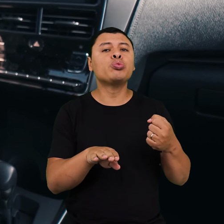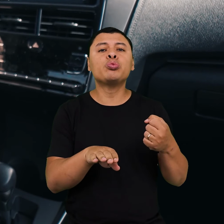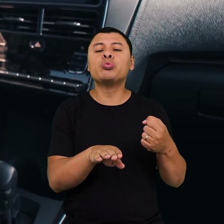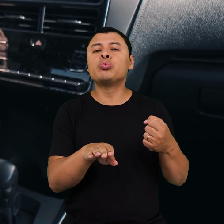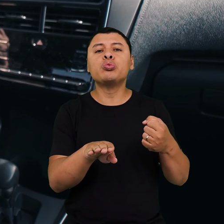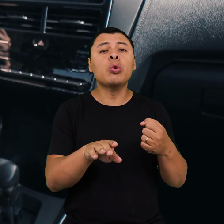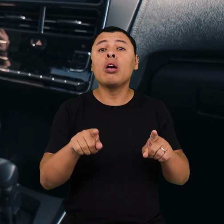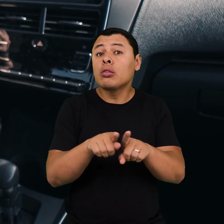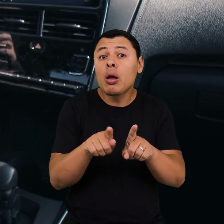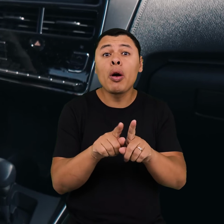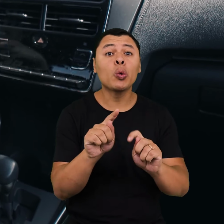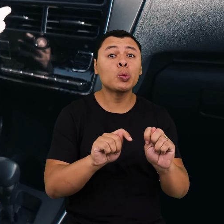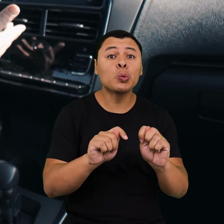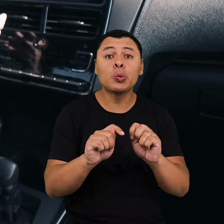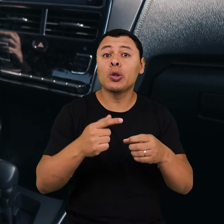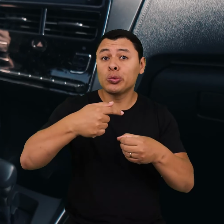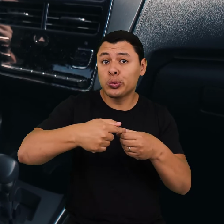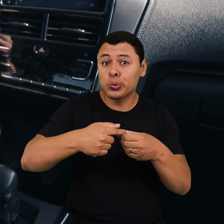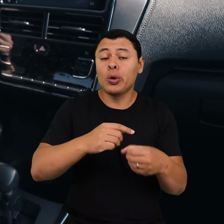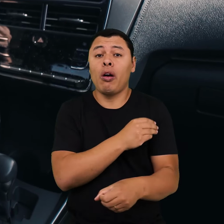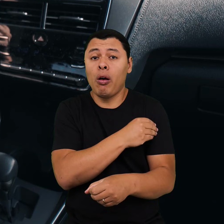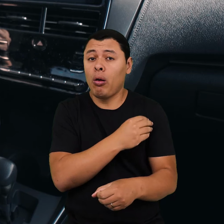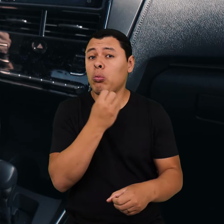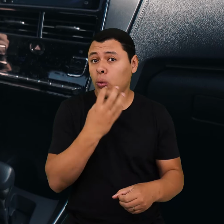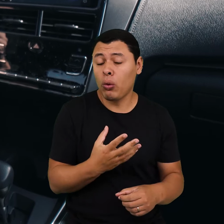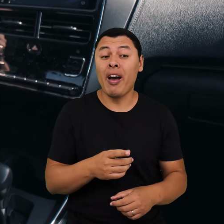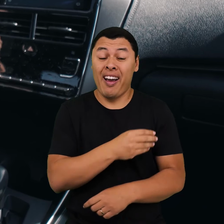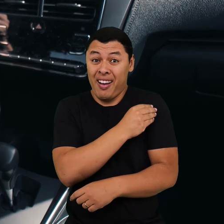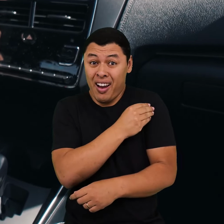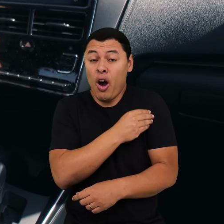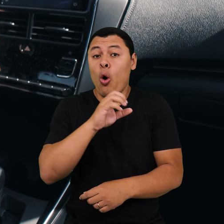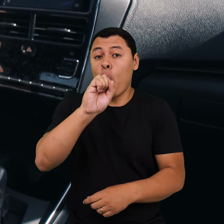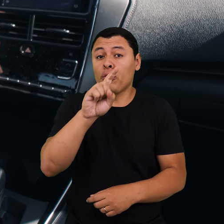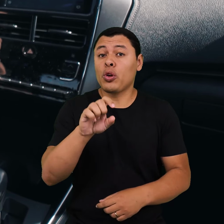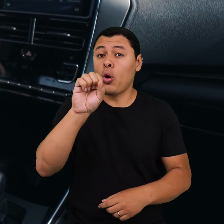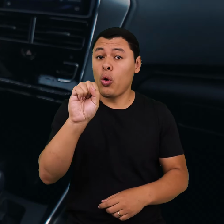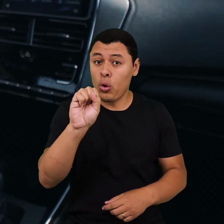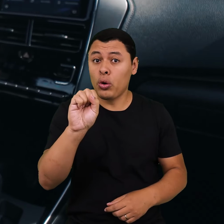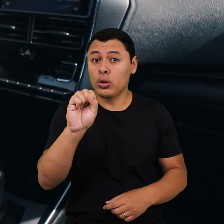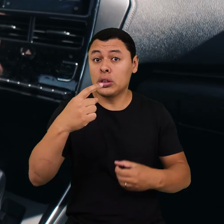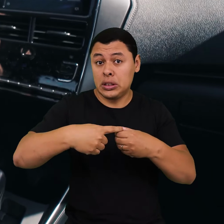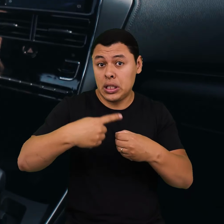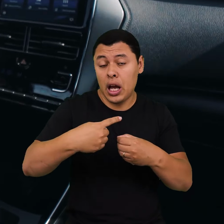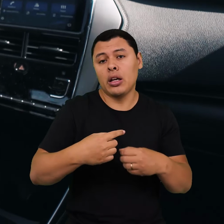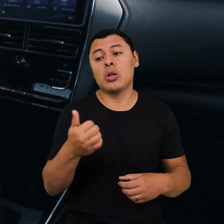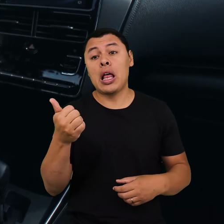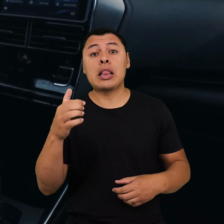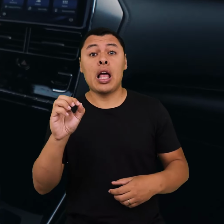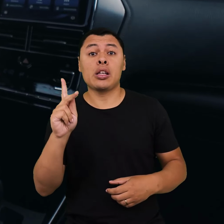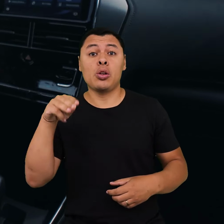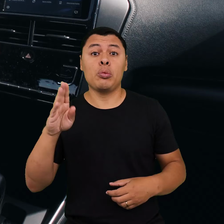um consumo de combustível mais baixo. O consumo é bom aqui, né? Com etanol, a gente está falando de 8,8 na cidade e 10 na